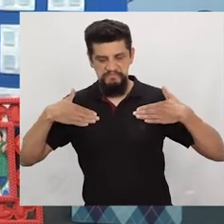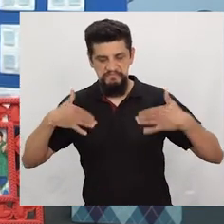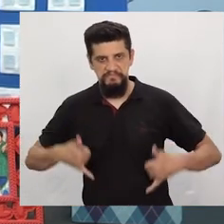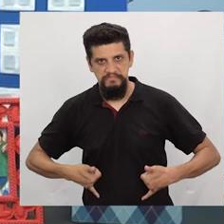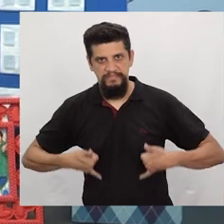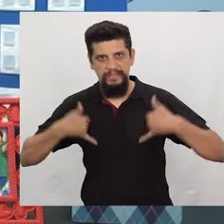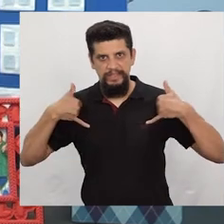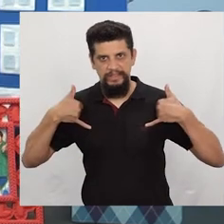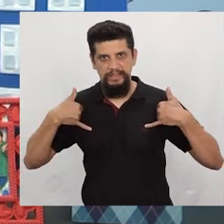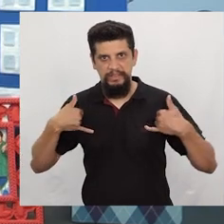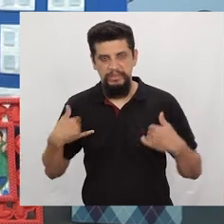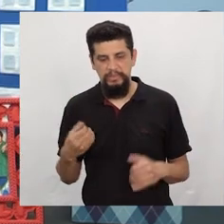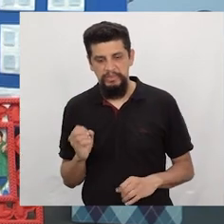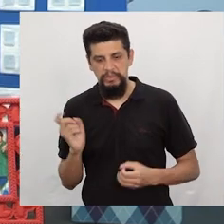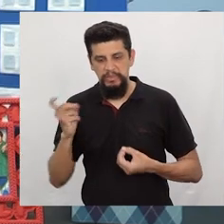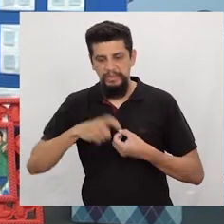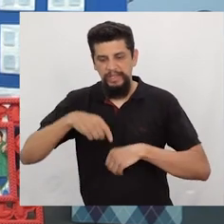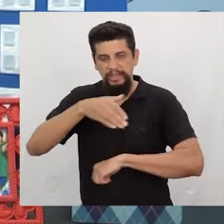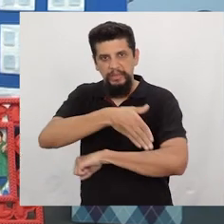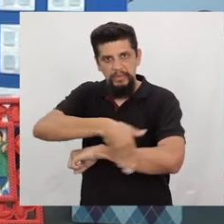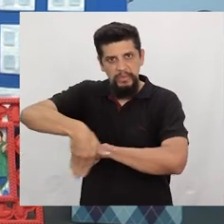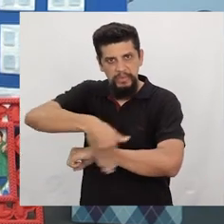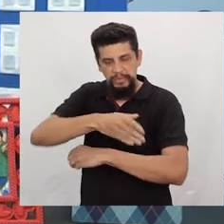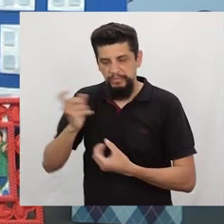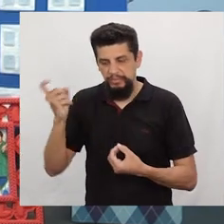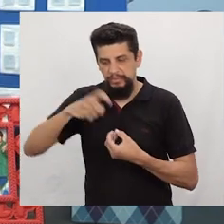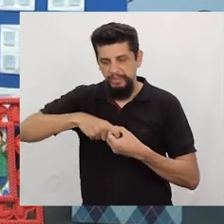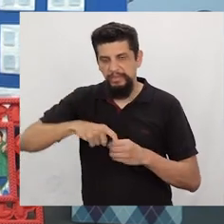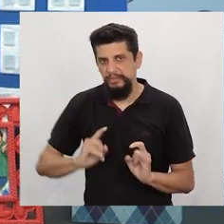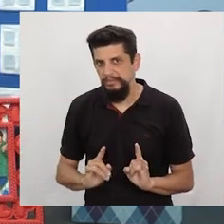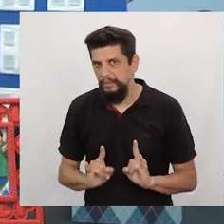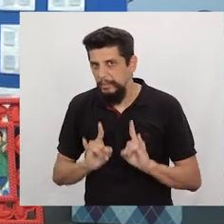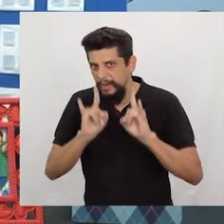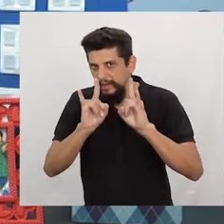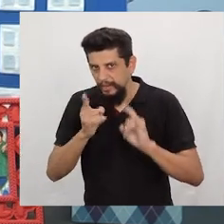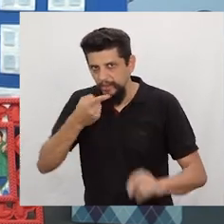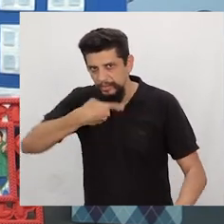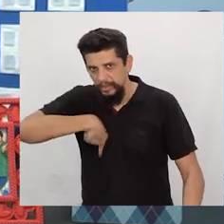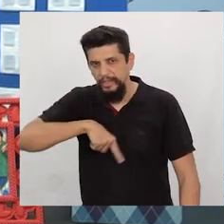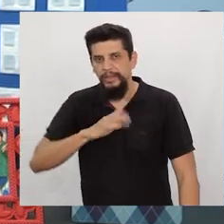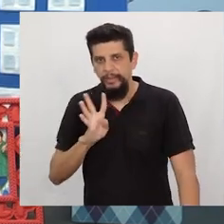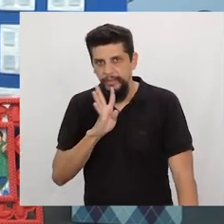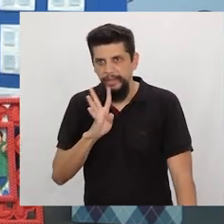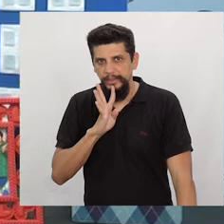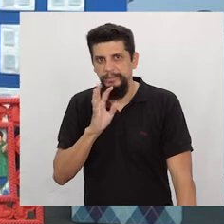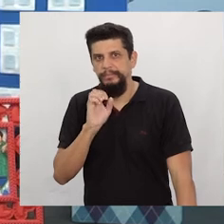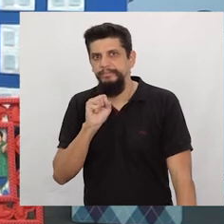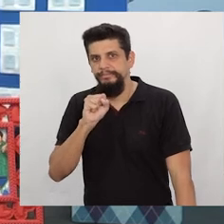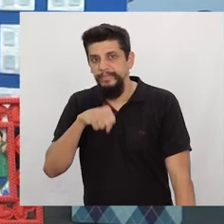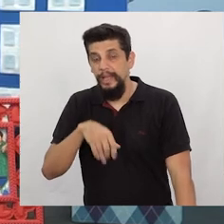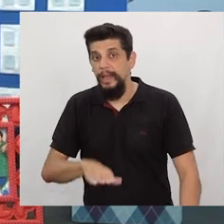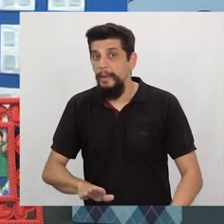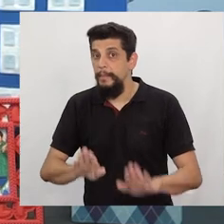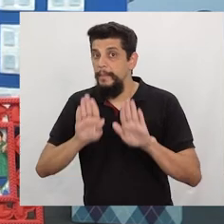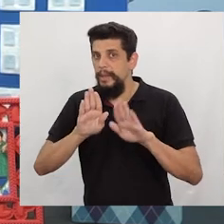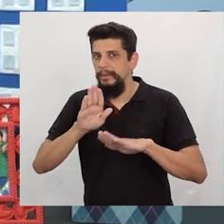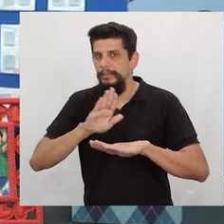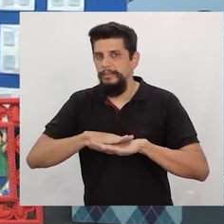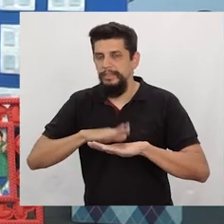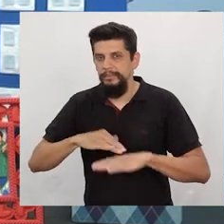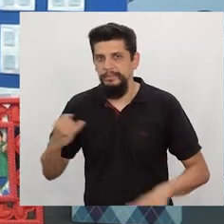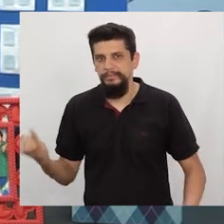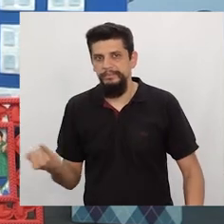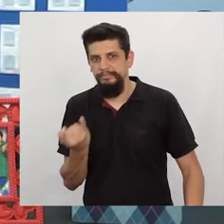do prédio ou o dono da rua? É, geralmente nós conhecemos alguém assim, mas o